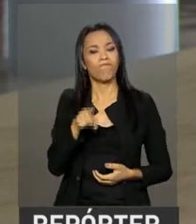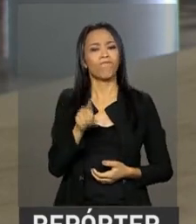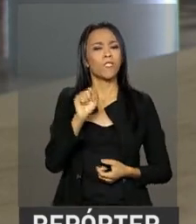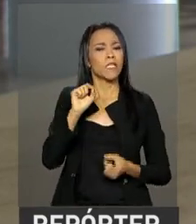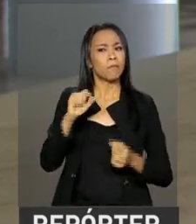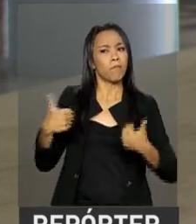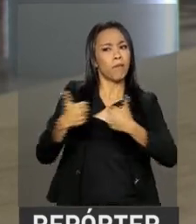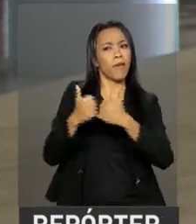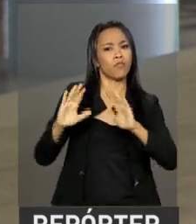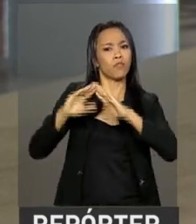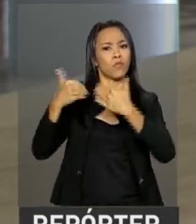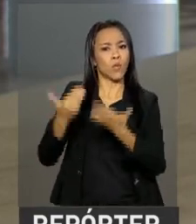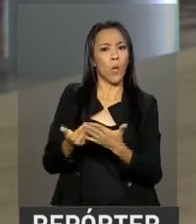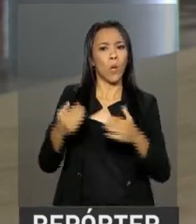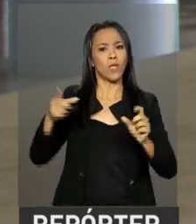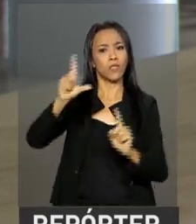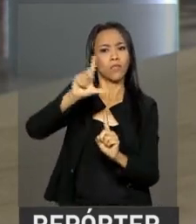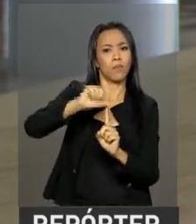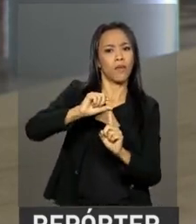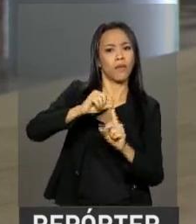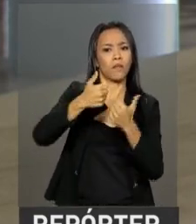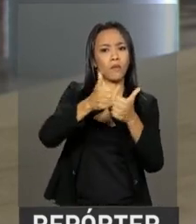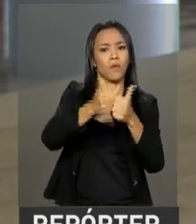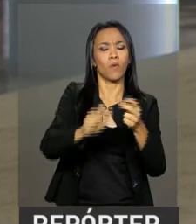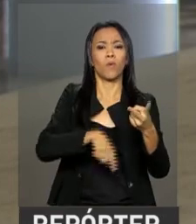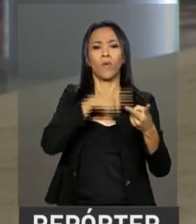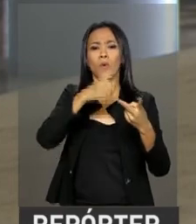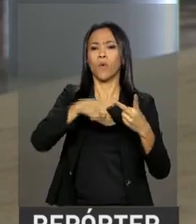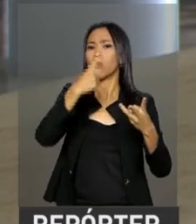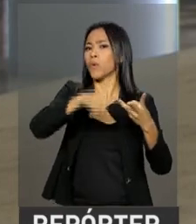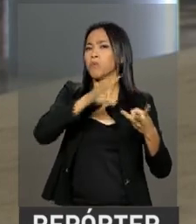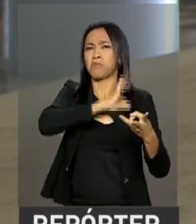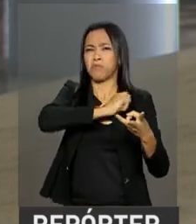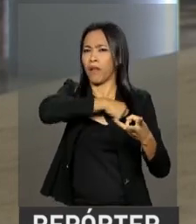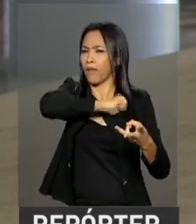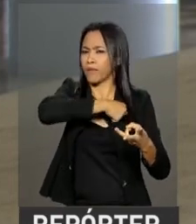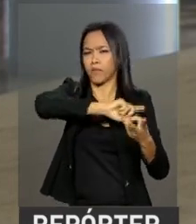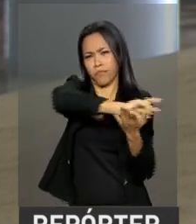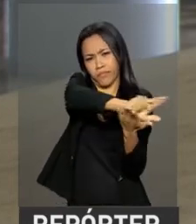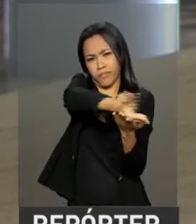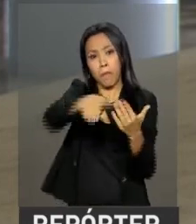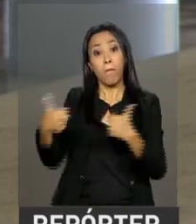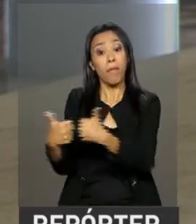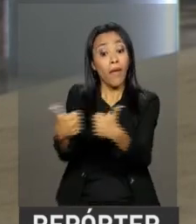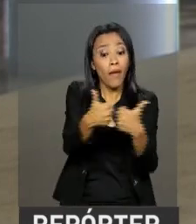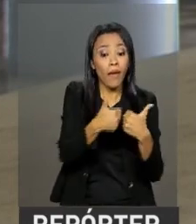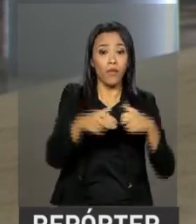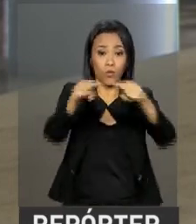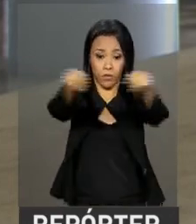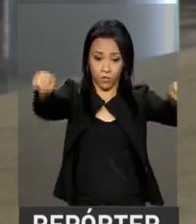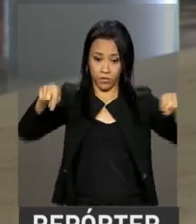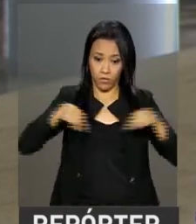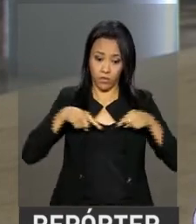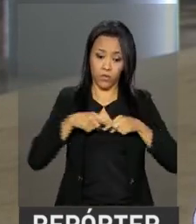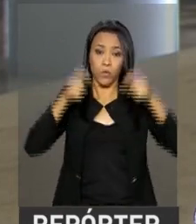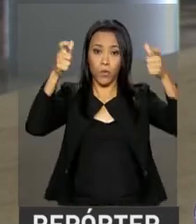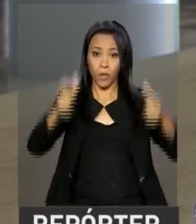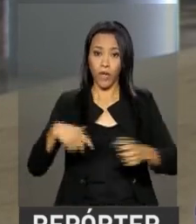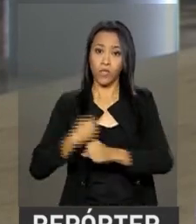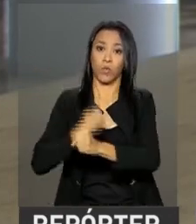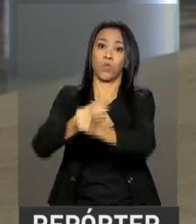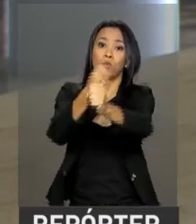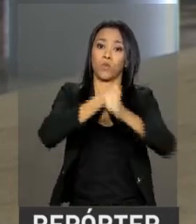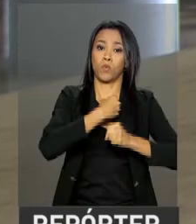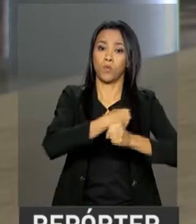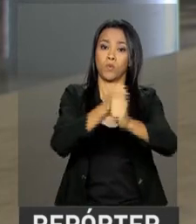escolas hospitais pontos de ônibus e outros equipamentos públicos a ideia é dá acesso à moradia com qualidade de vida